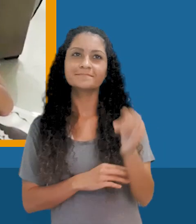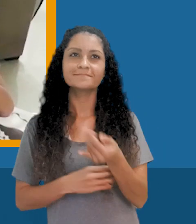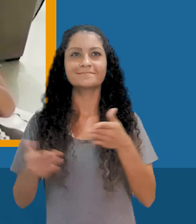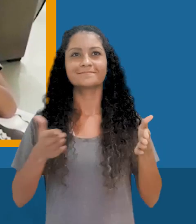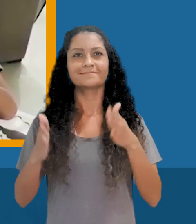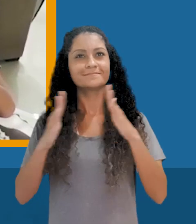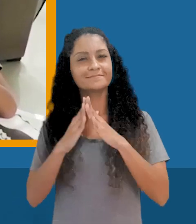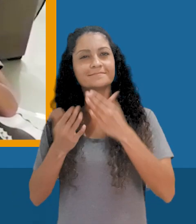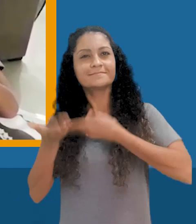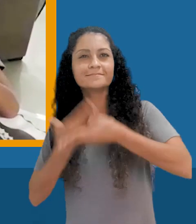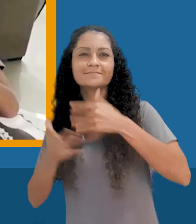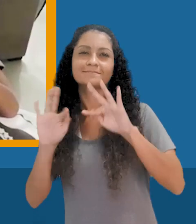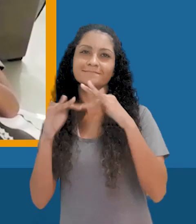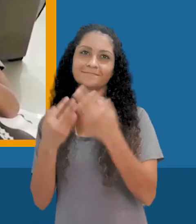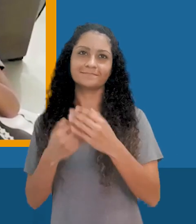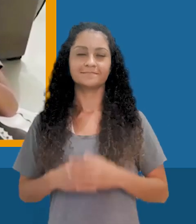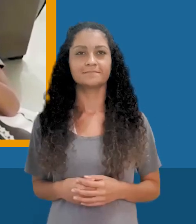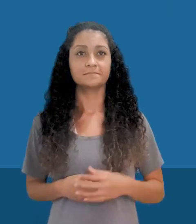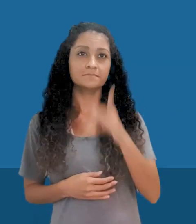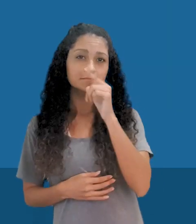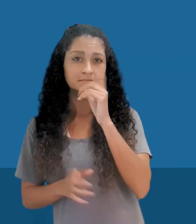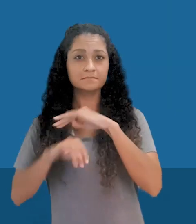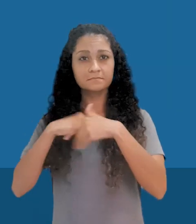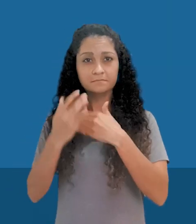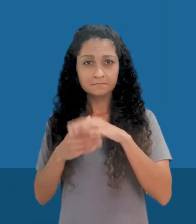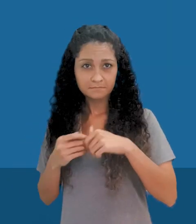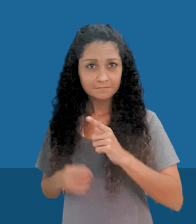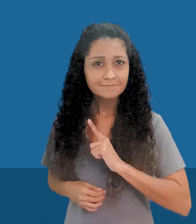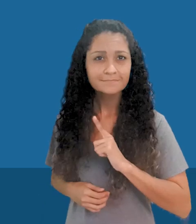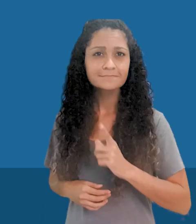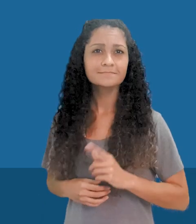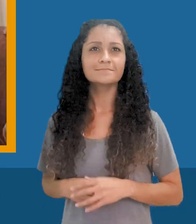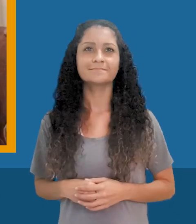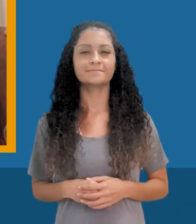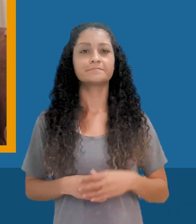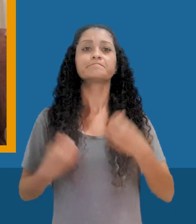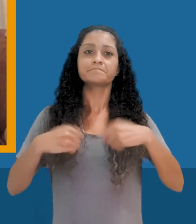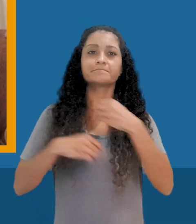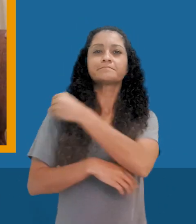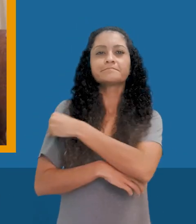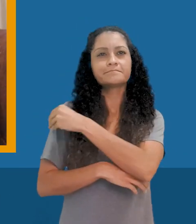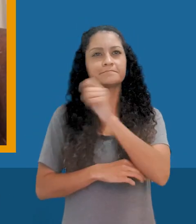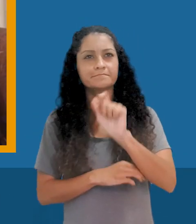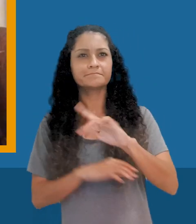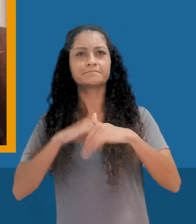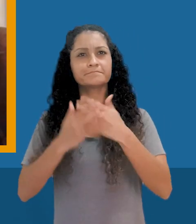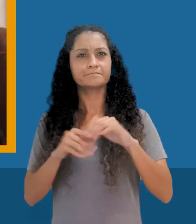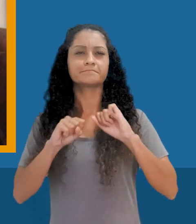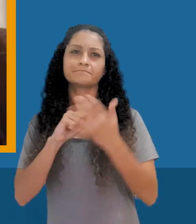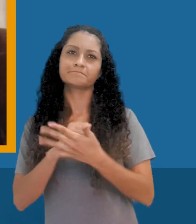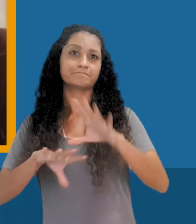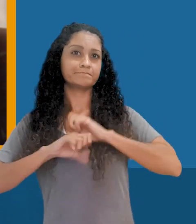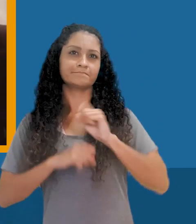Pessoal, aproveitem esse momento de ficar em casa para ficar com a família. Estão lavando bem as mãozinhas? Tem que passar bastante álcool gel na mão para